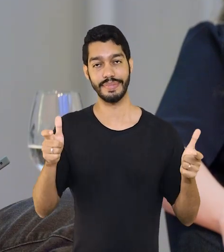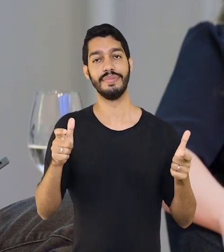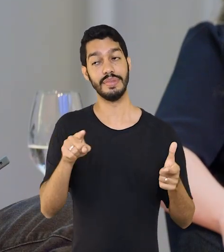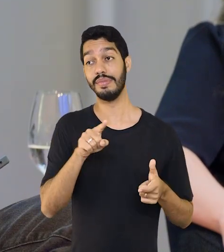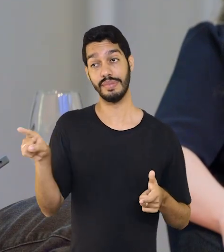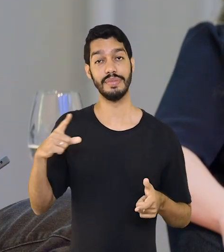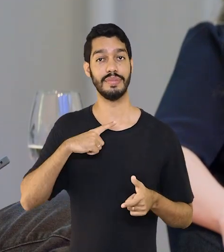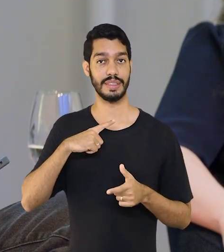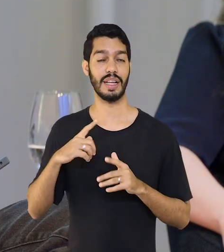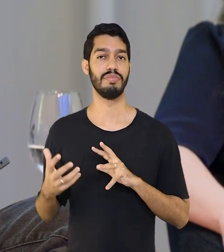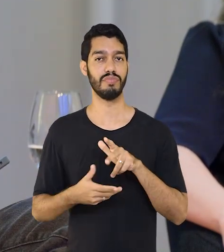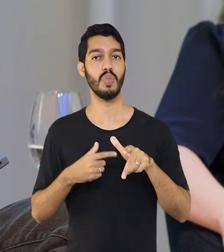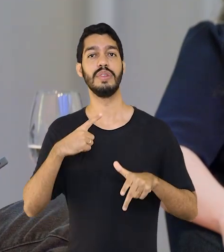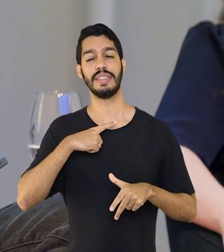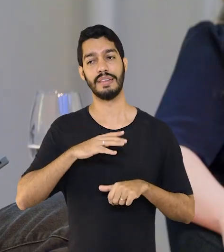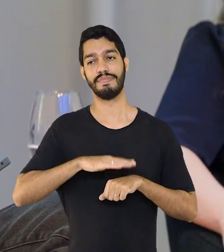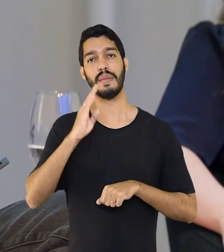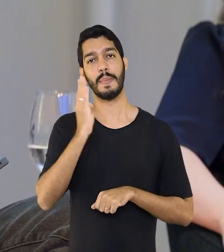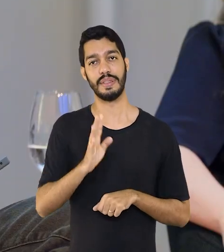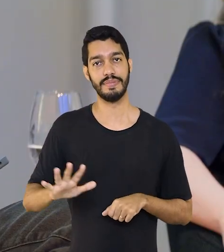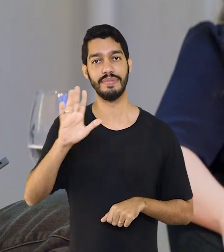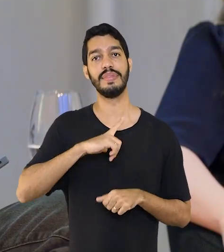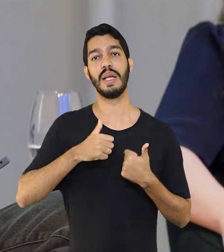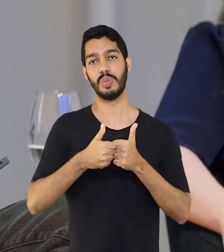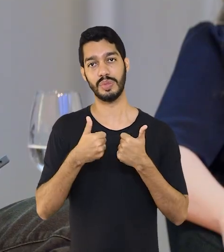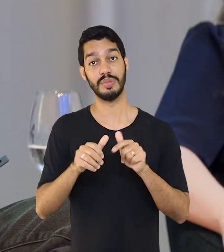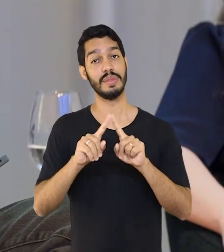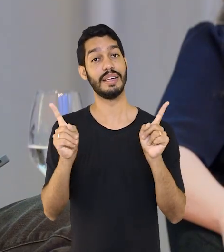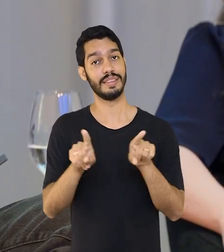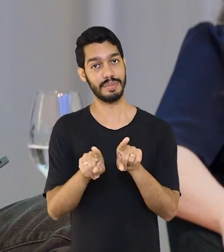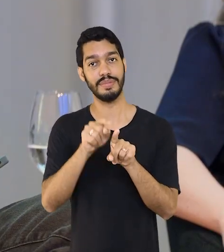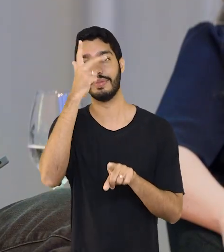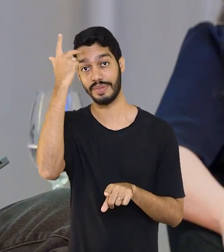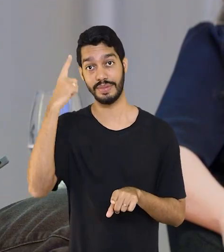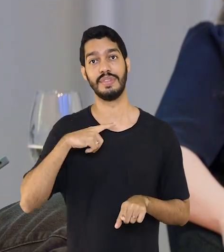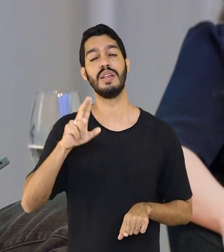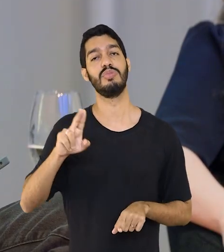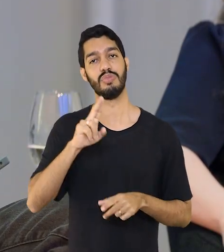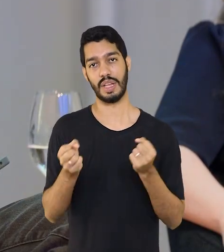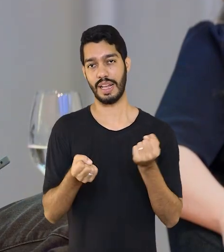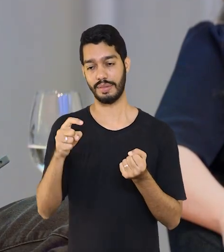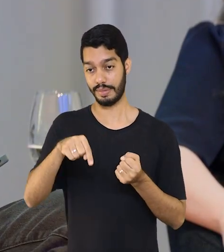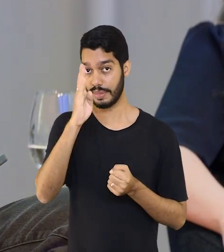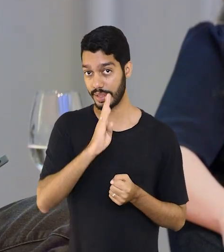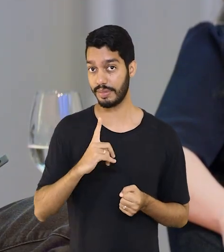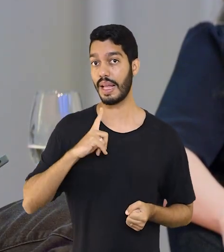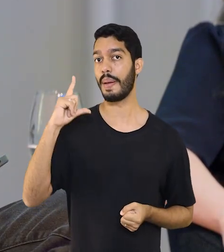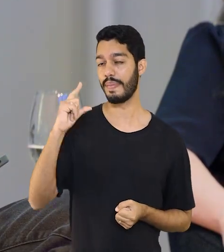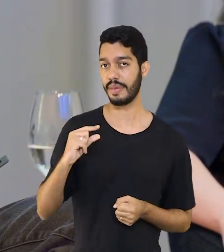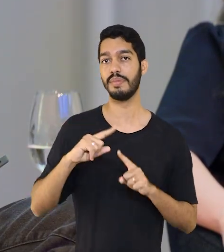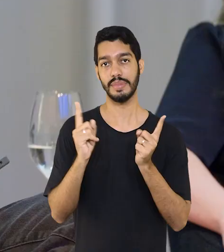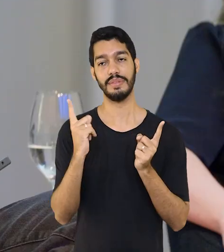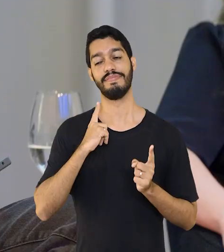no Brasil faz ainda de ônibus, mas muita gente ainda usa carro, apesar de ser uma minoria no